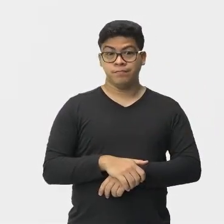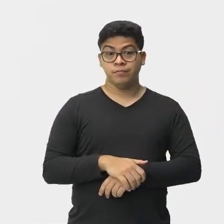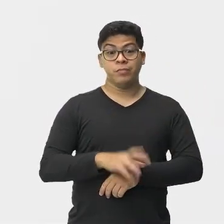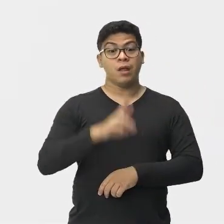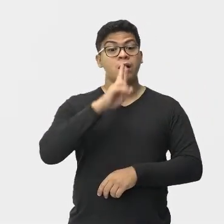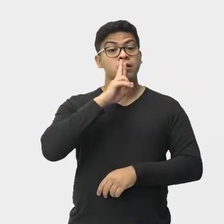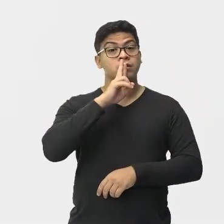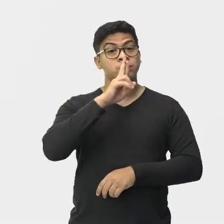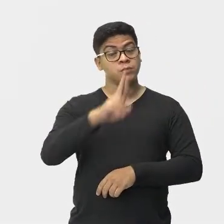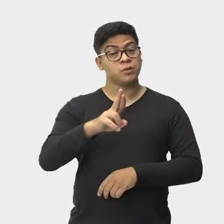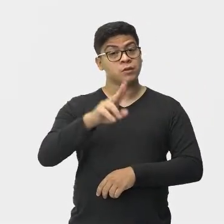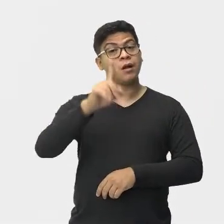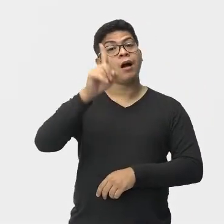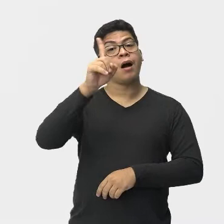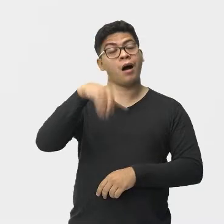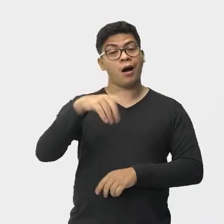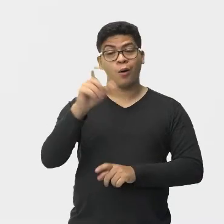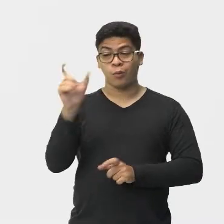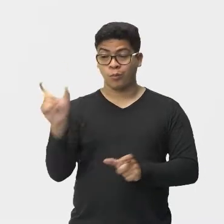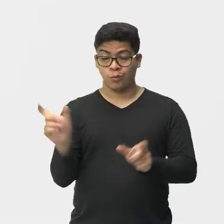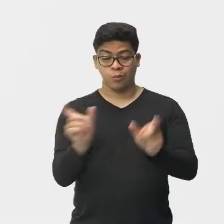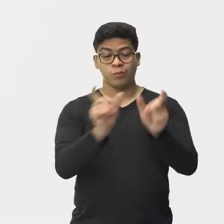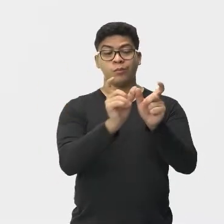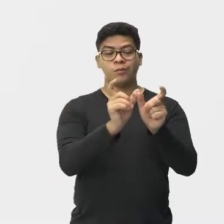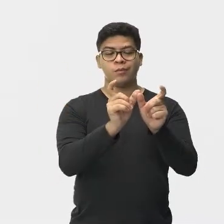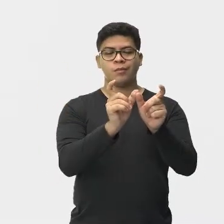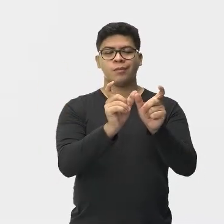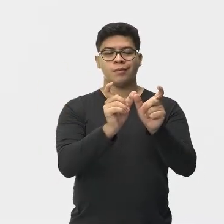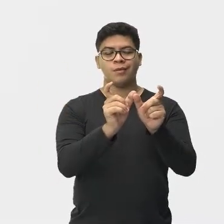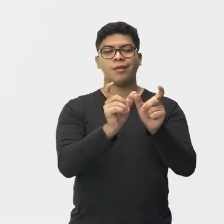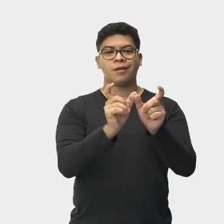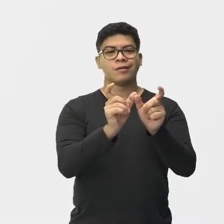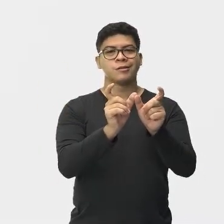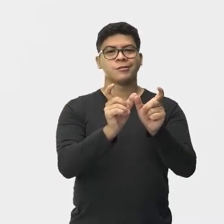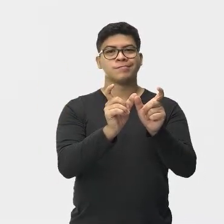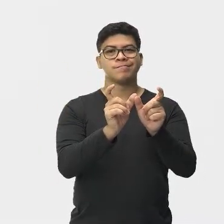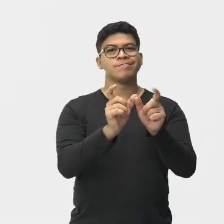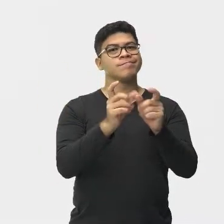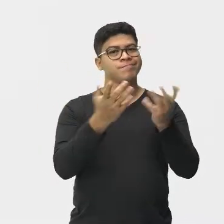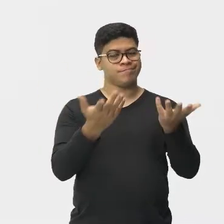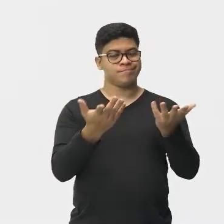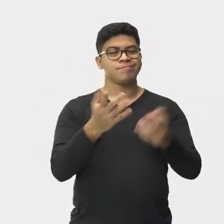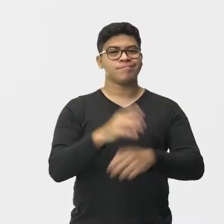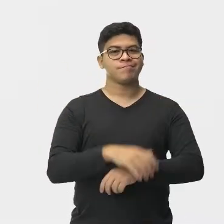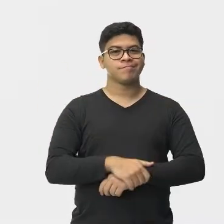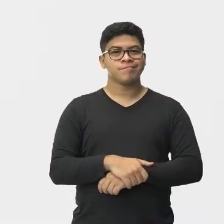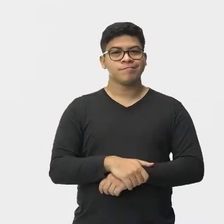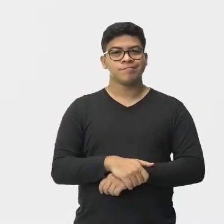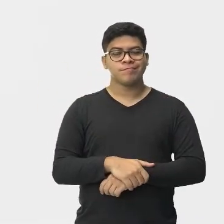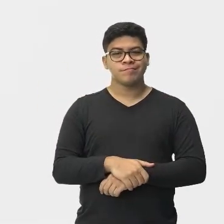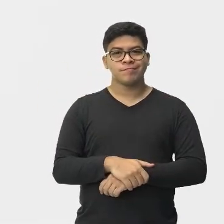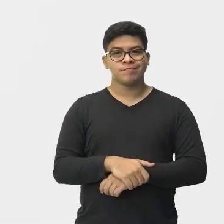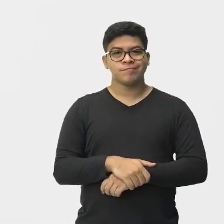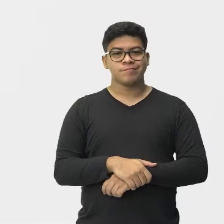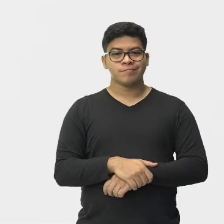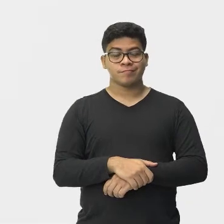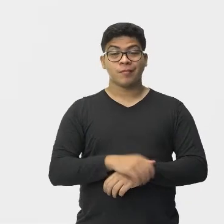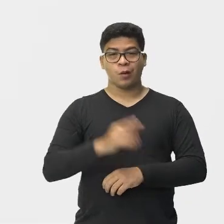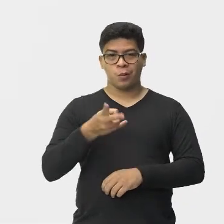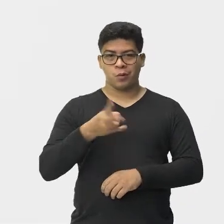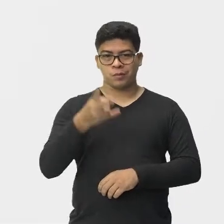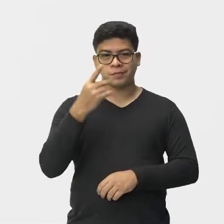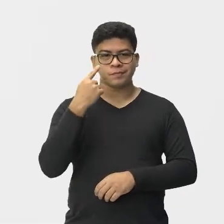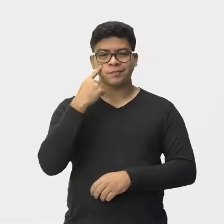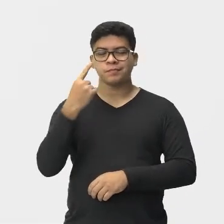ó, é o complemento direto, como nós vimos aqui nessas duas orações. Na sequência,